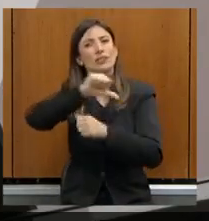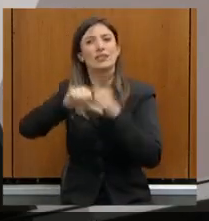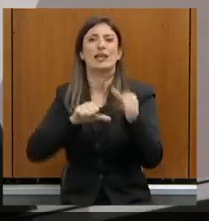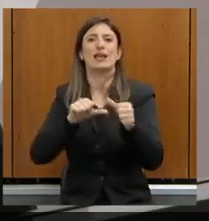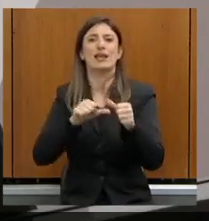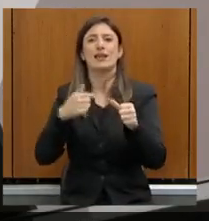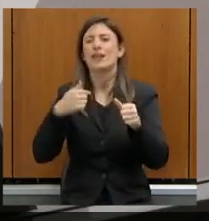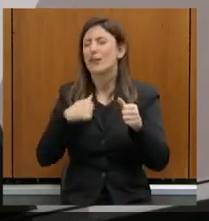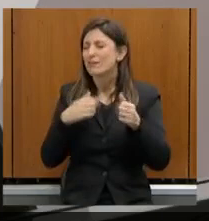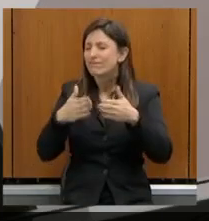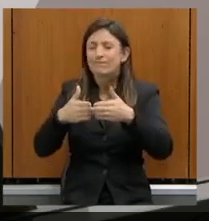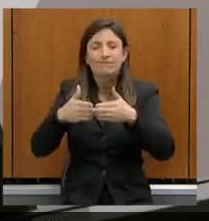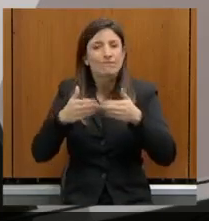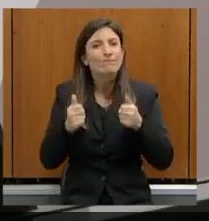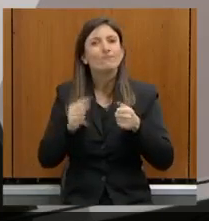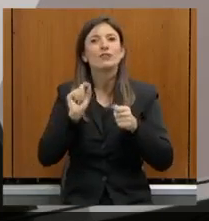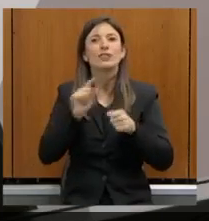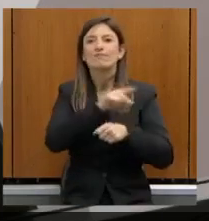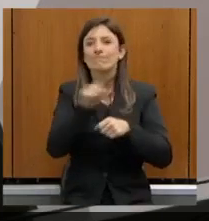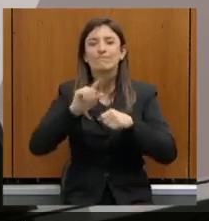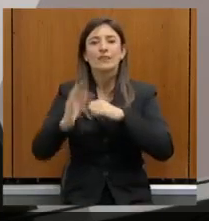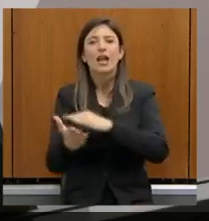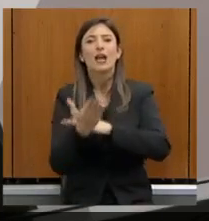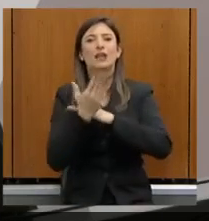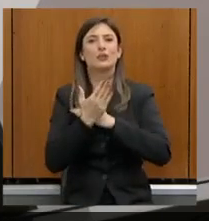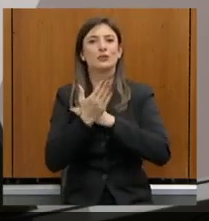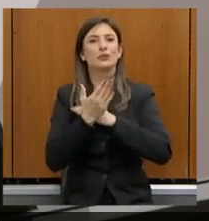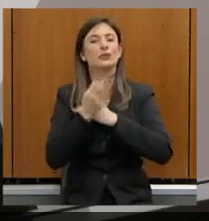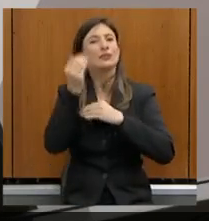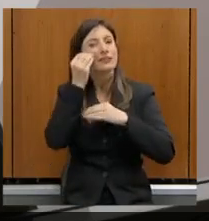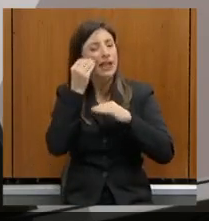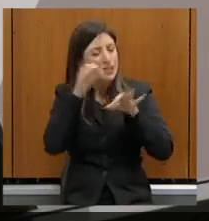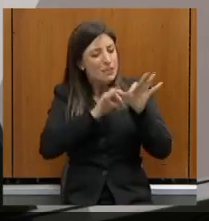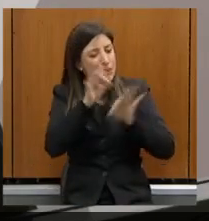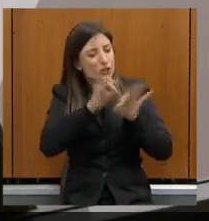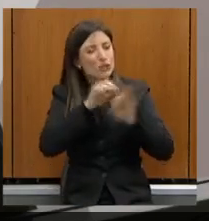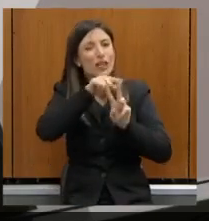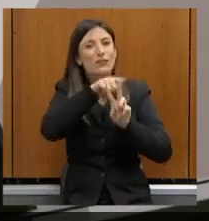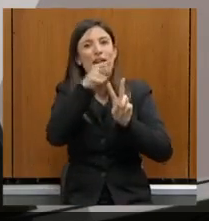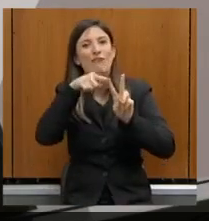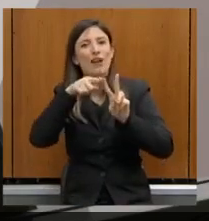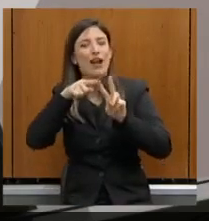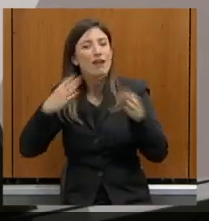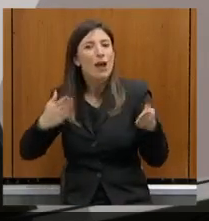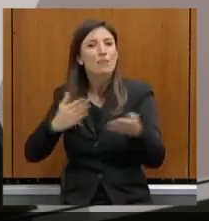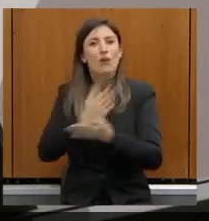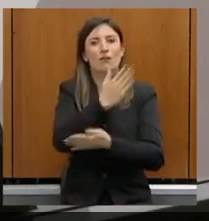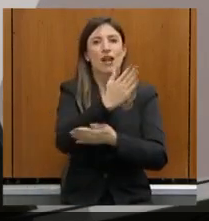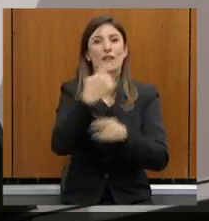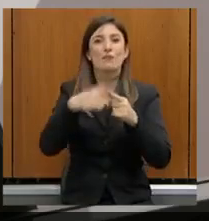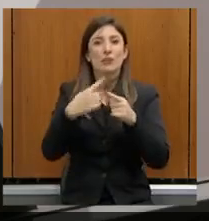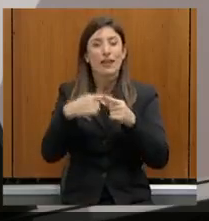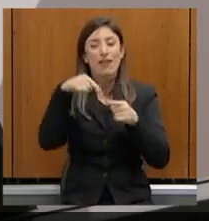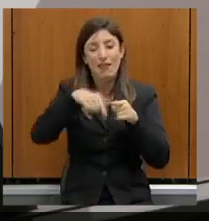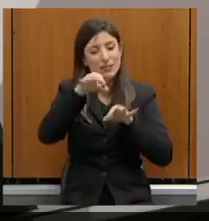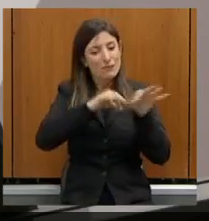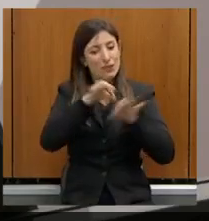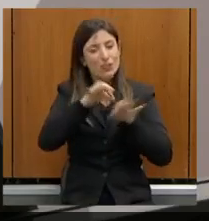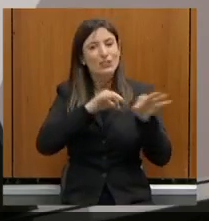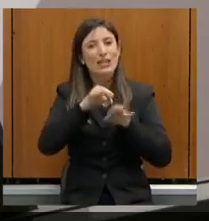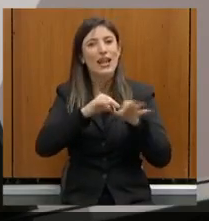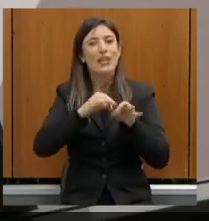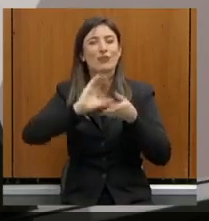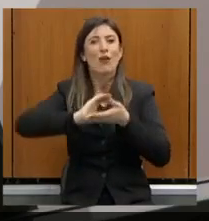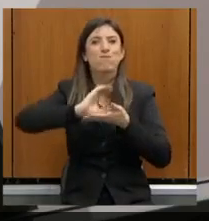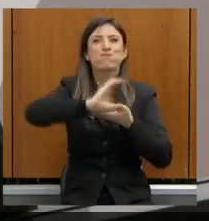ajudem na aprovação do projeto da Vale que vai destinar 85 milhões para a promoção